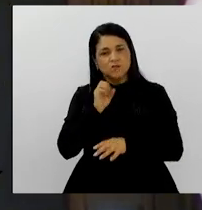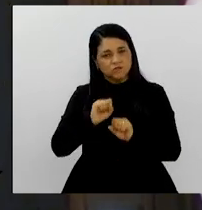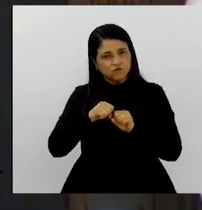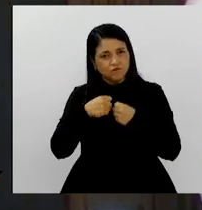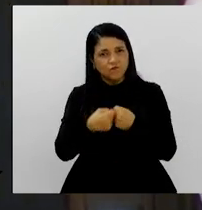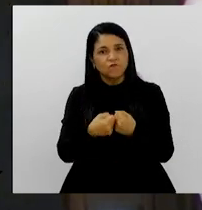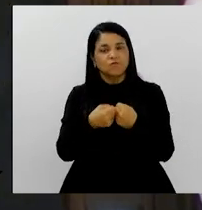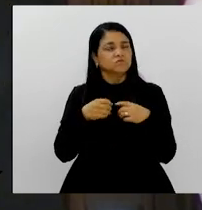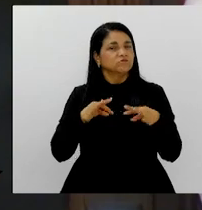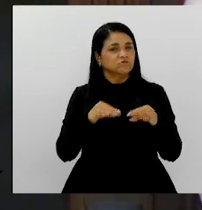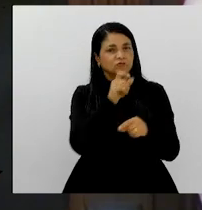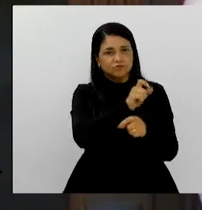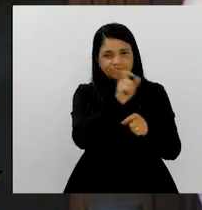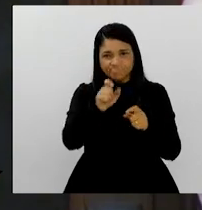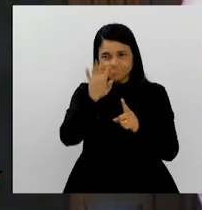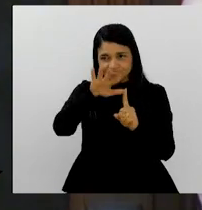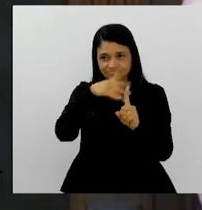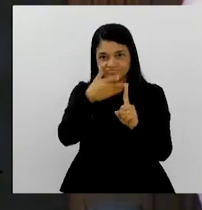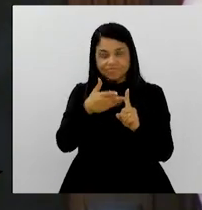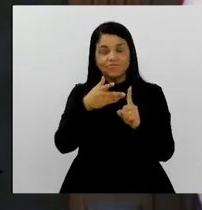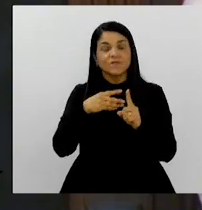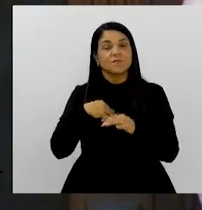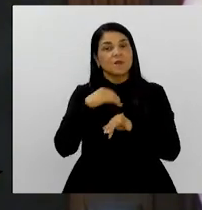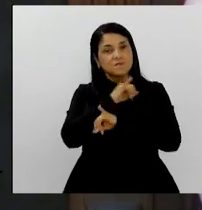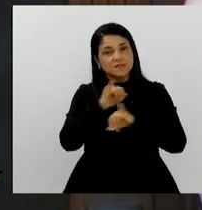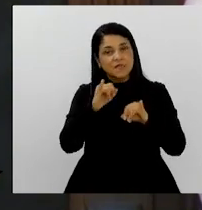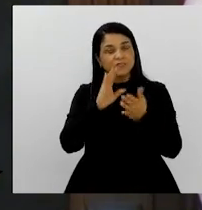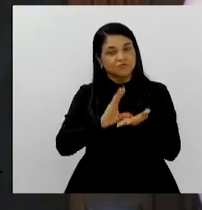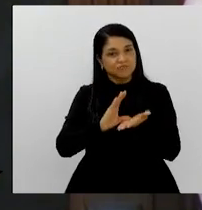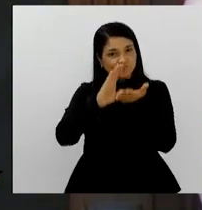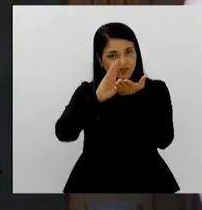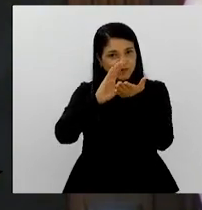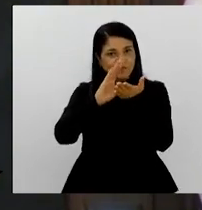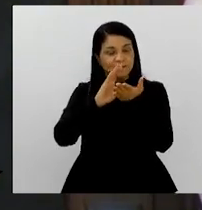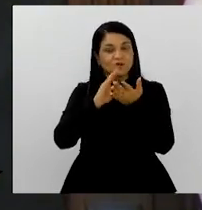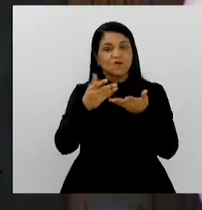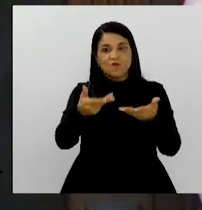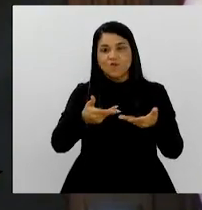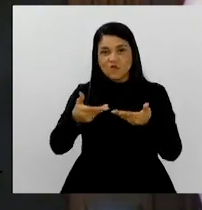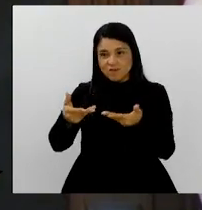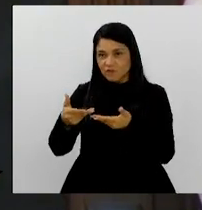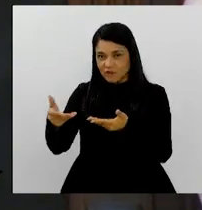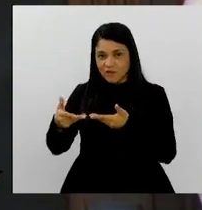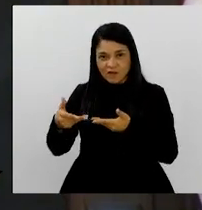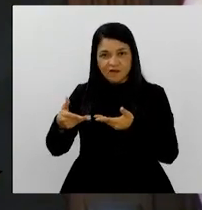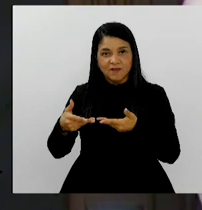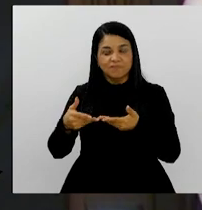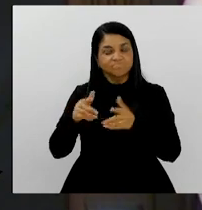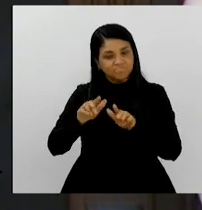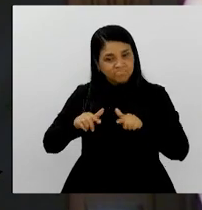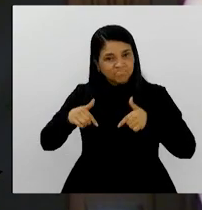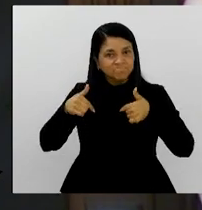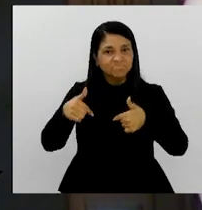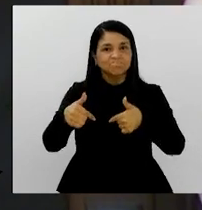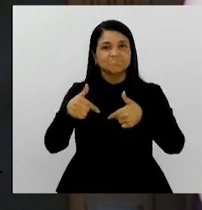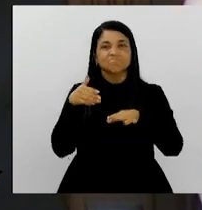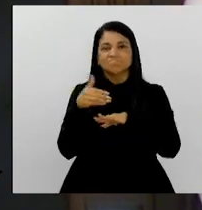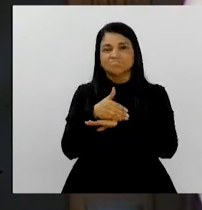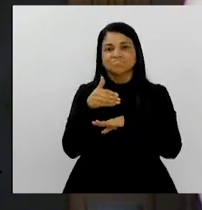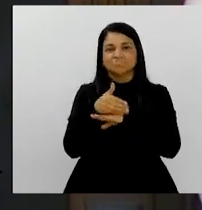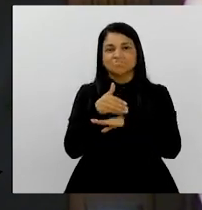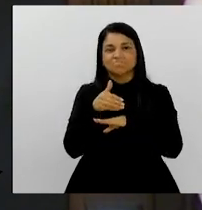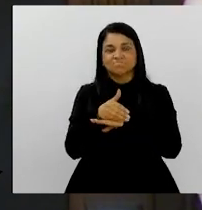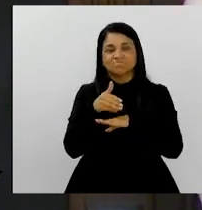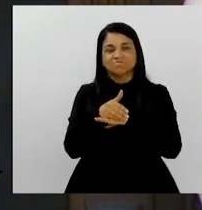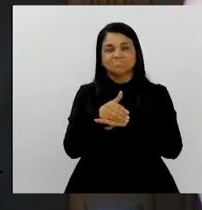quero também deixar uma mensagem final em nome do Conselho, para convidar todos vocês a serem mais ativos e participantes e se aproximarem